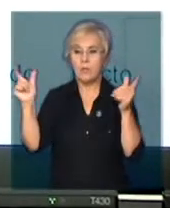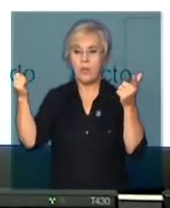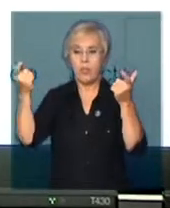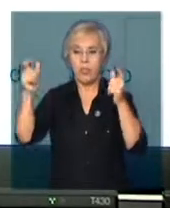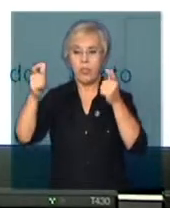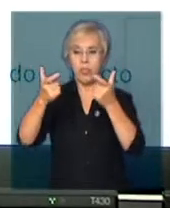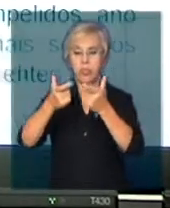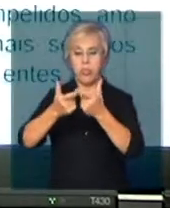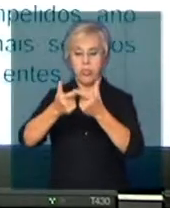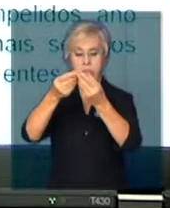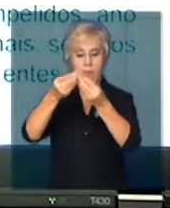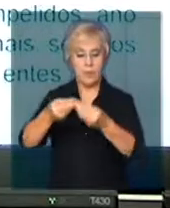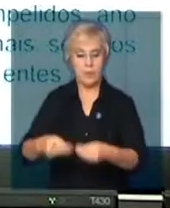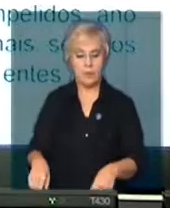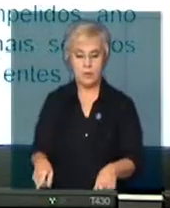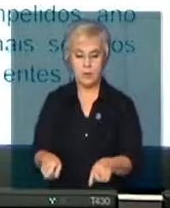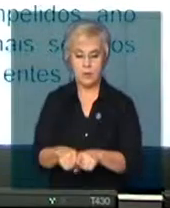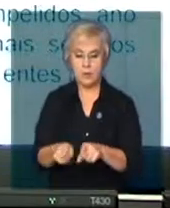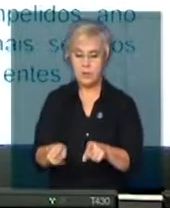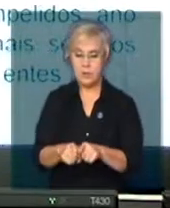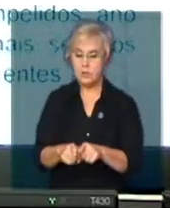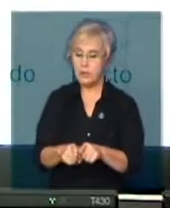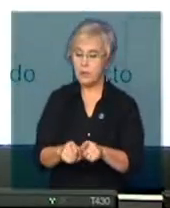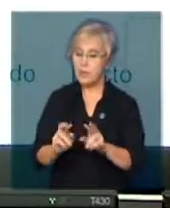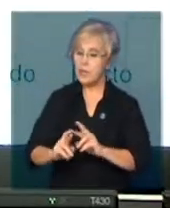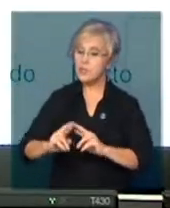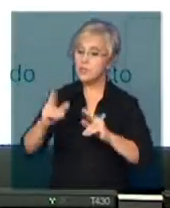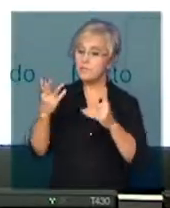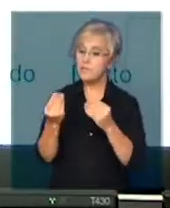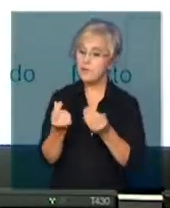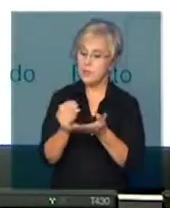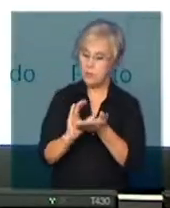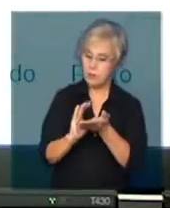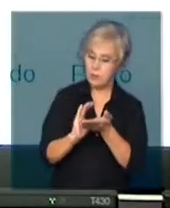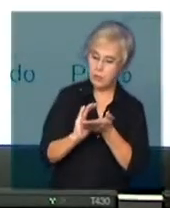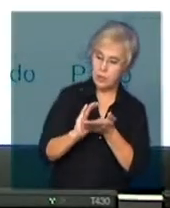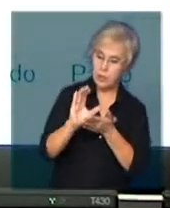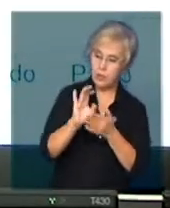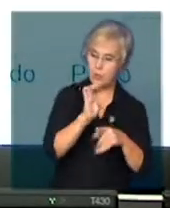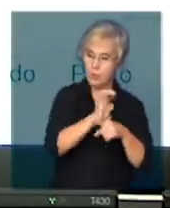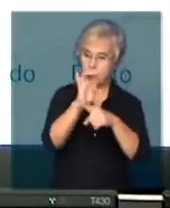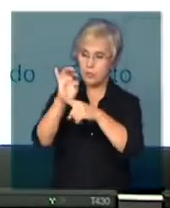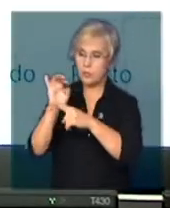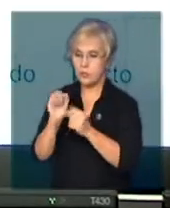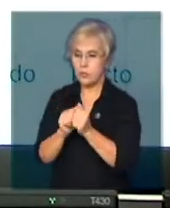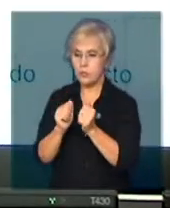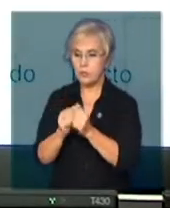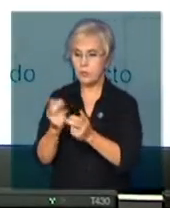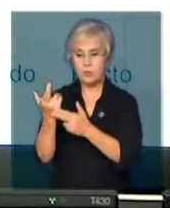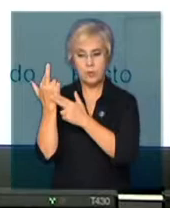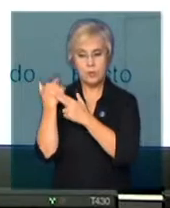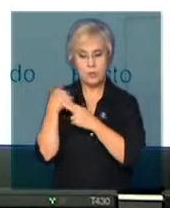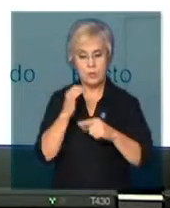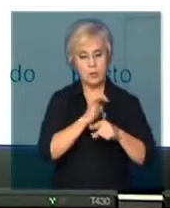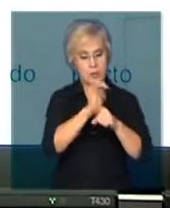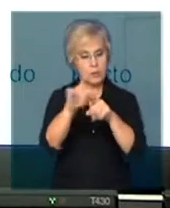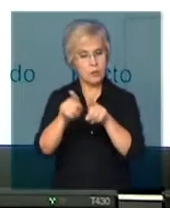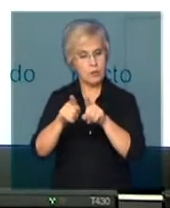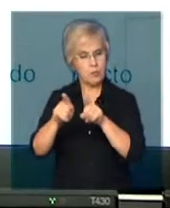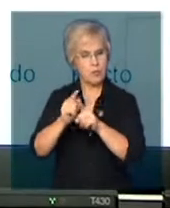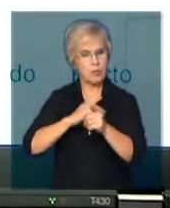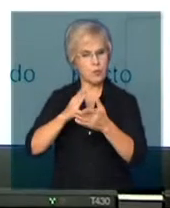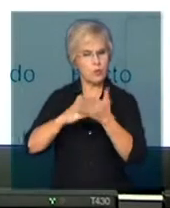desequilíbrio gigantesco entre os recursos alocados a cada ente federado e as responsabilidades de cada um deles.